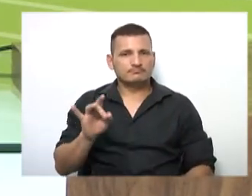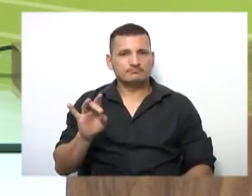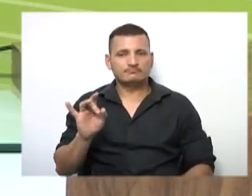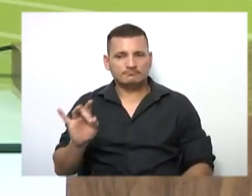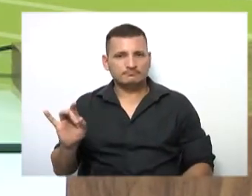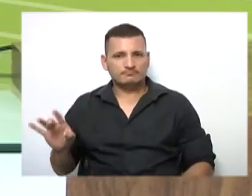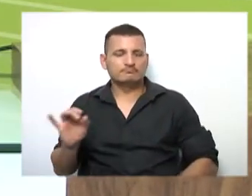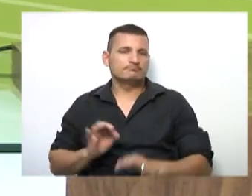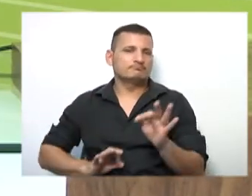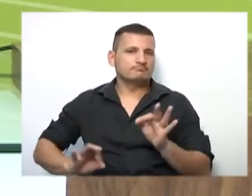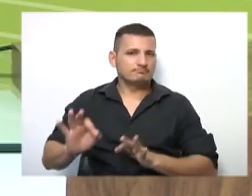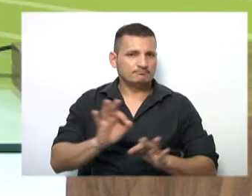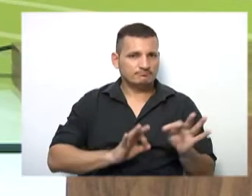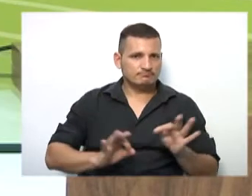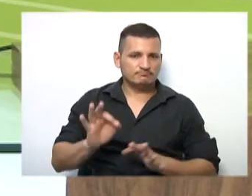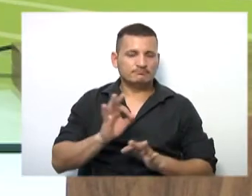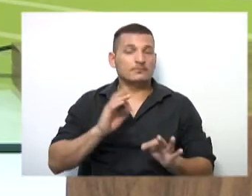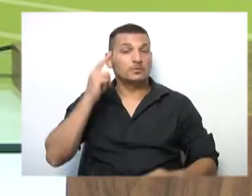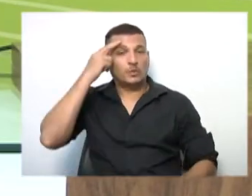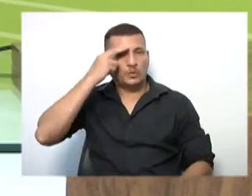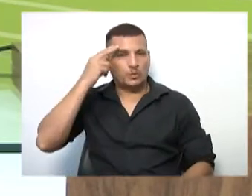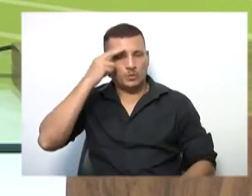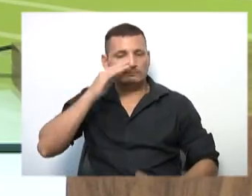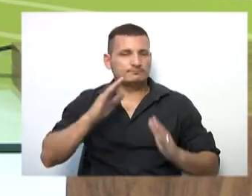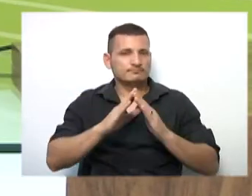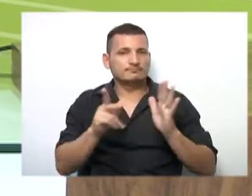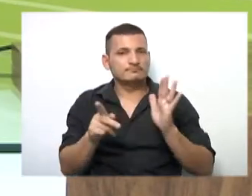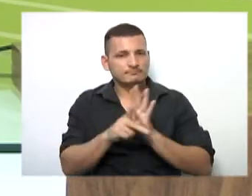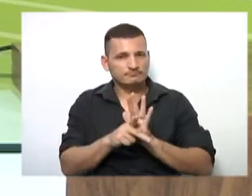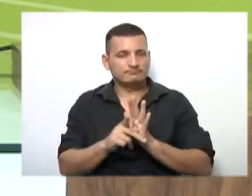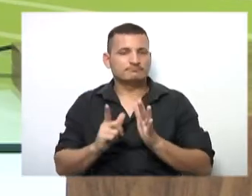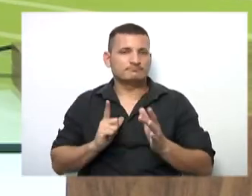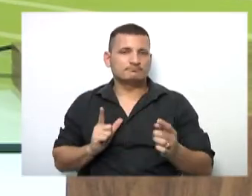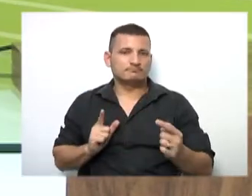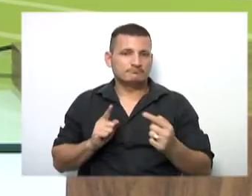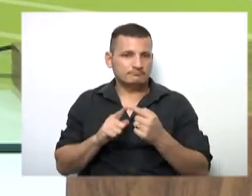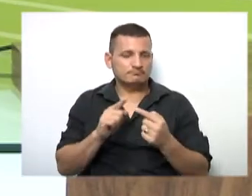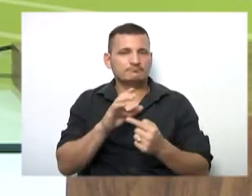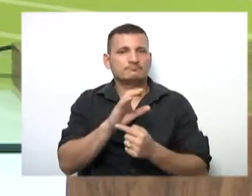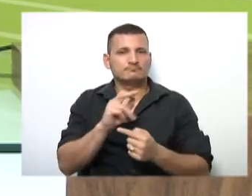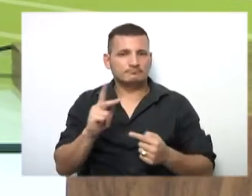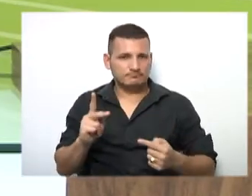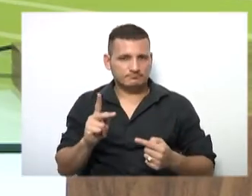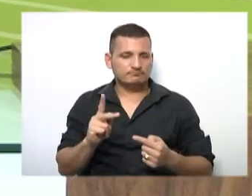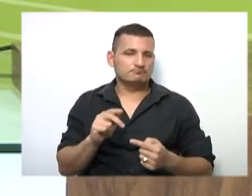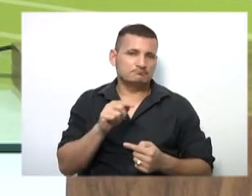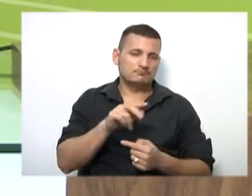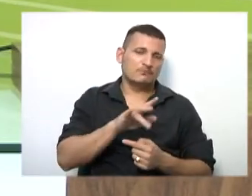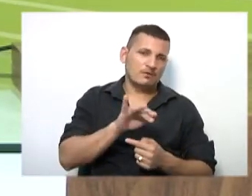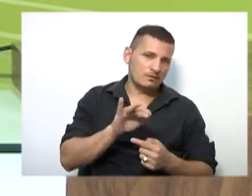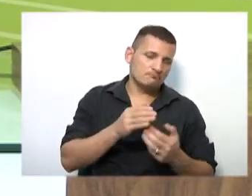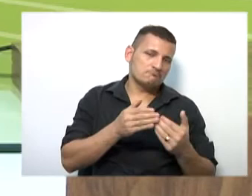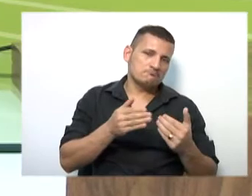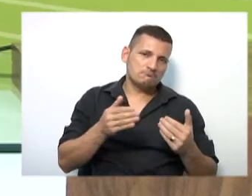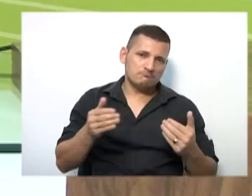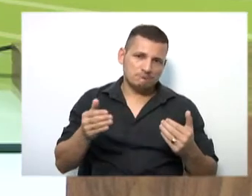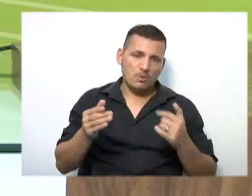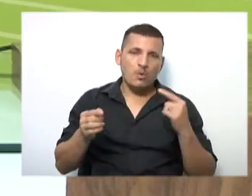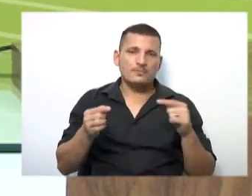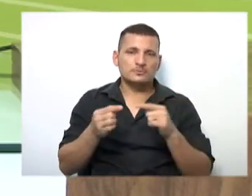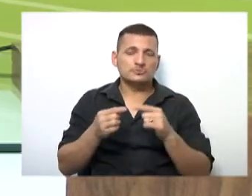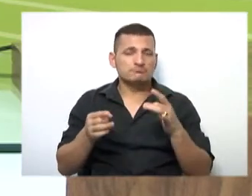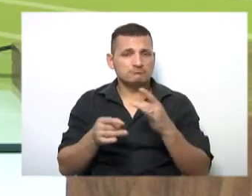realmente, realizando esse sonho da casa própria. Está muito ligado a uma cooperativa que vai existir por um tempo determinado, até completar o seu